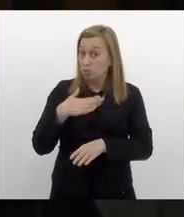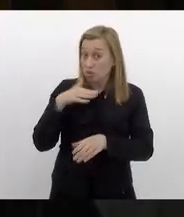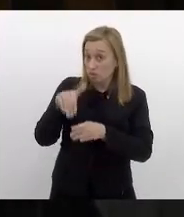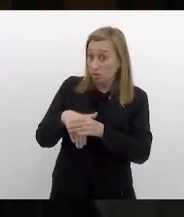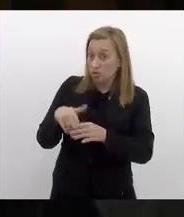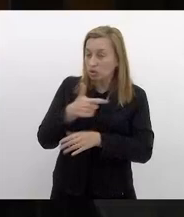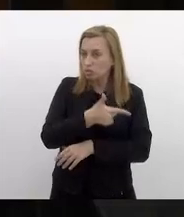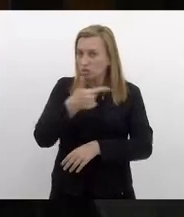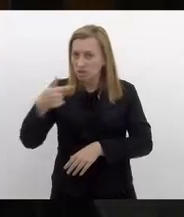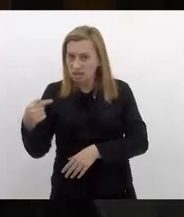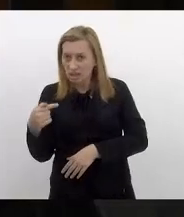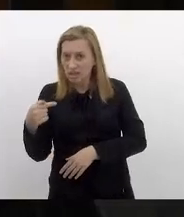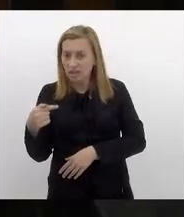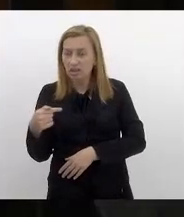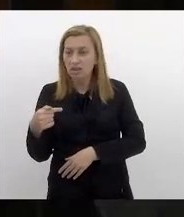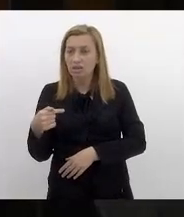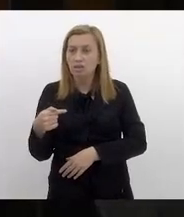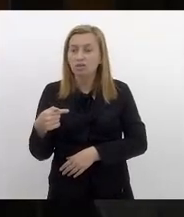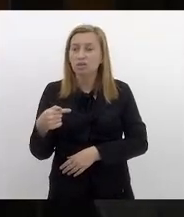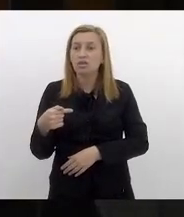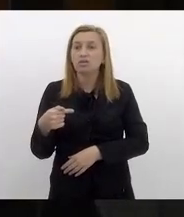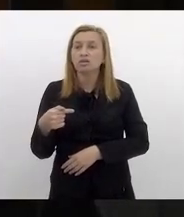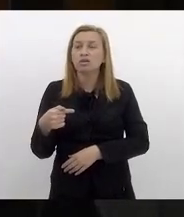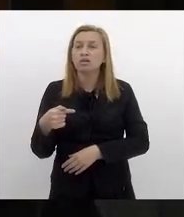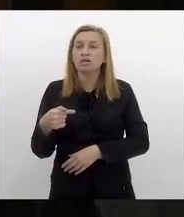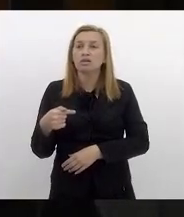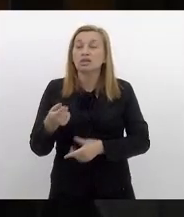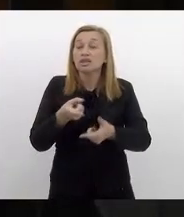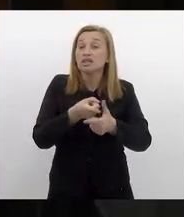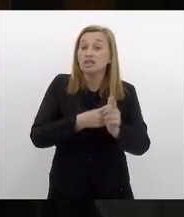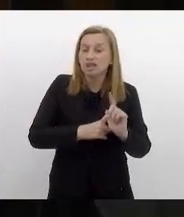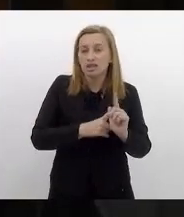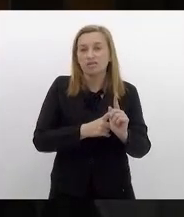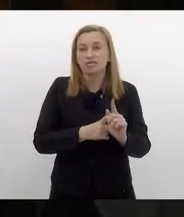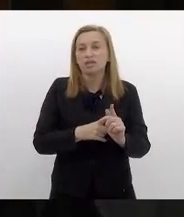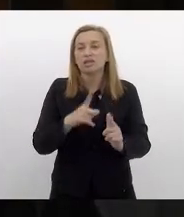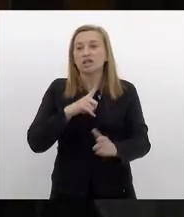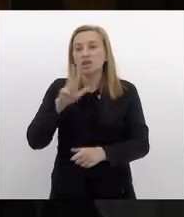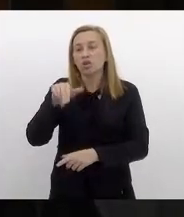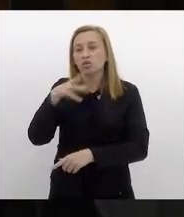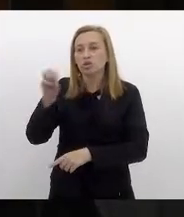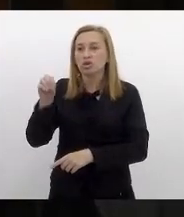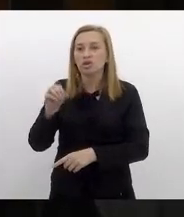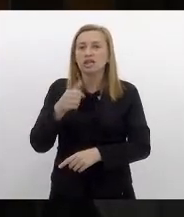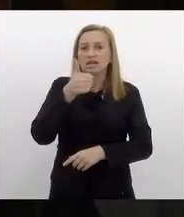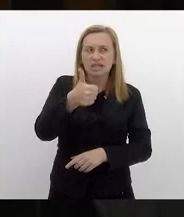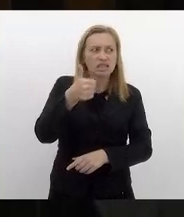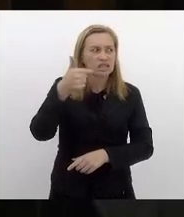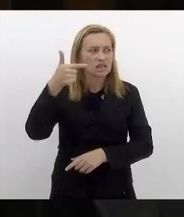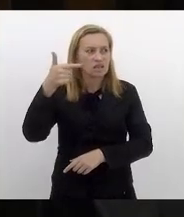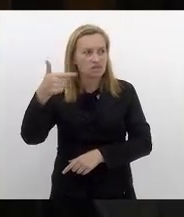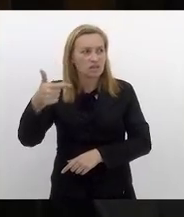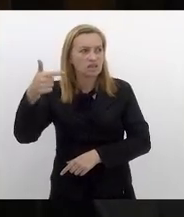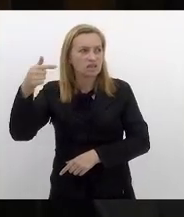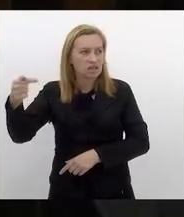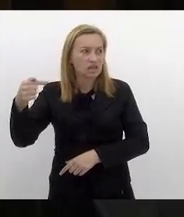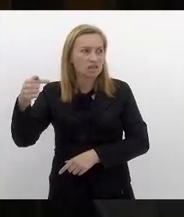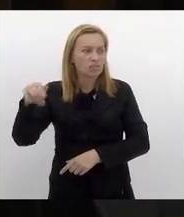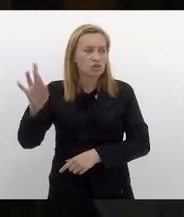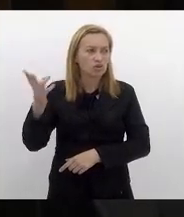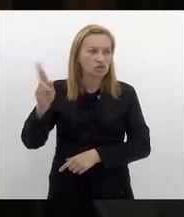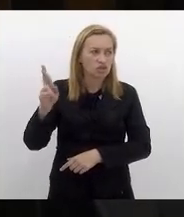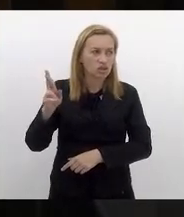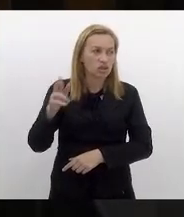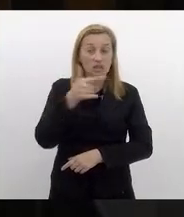em 2017, devendo à União algo em torno de 127 bilhões de reais.